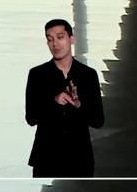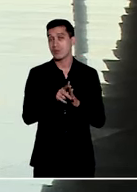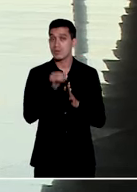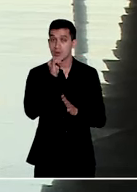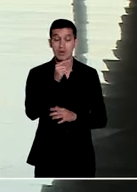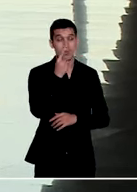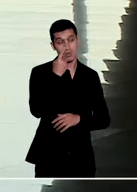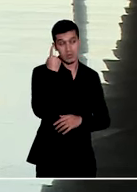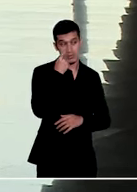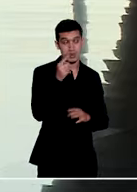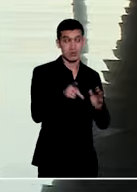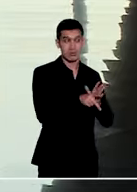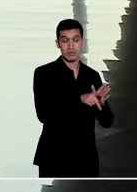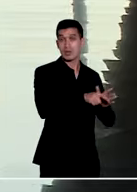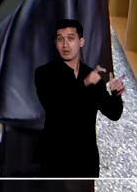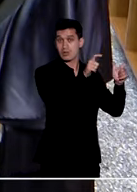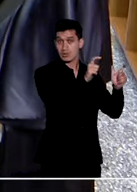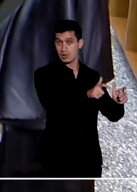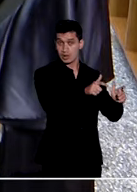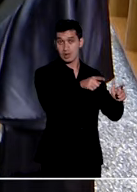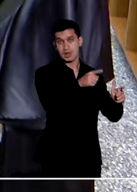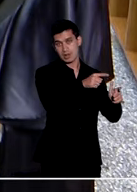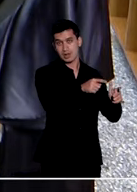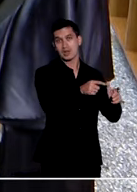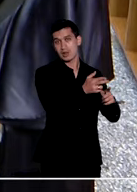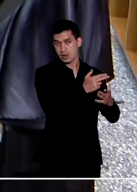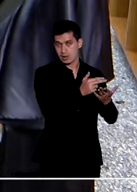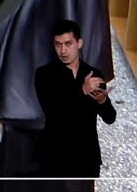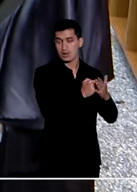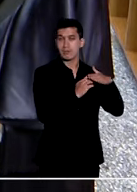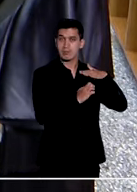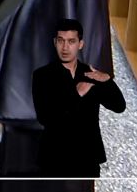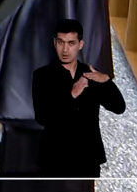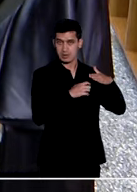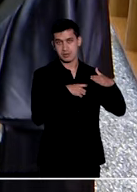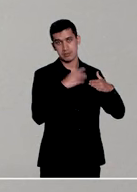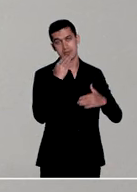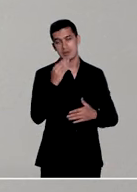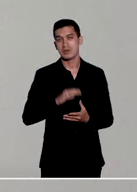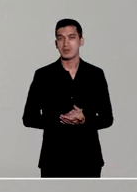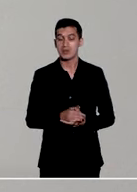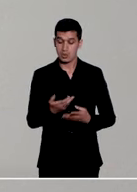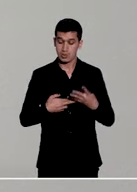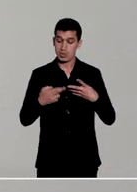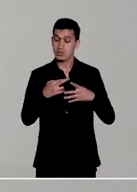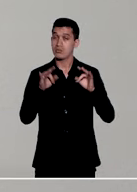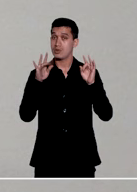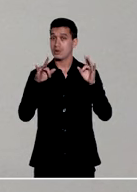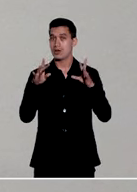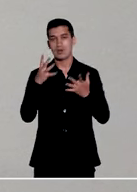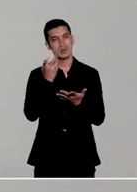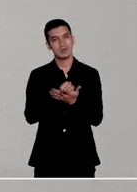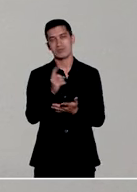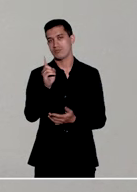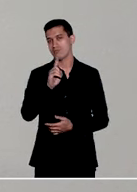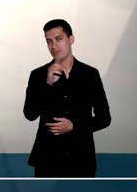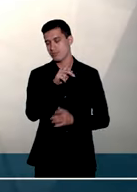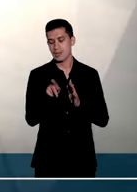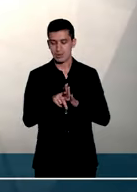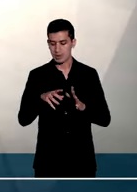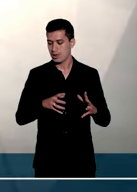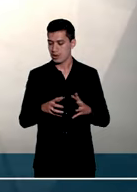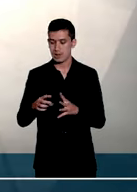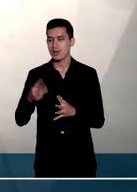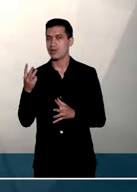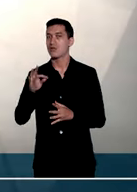em discutir a fixação de honorários o recurso especial teve o provimento negado pela terceira turma do STJ a